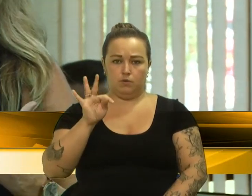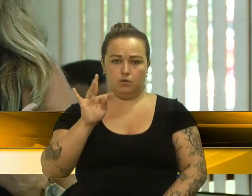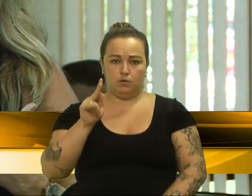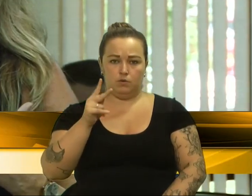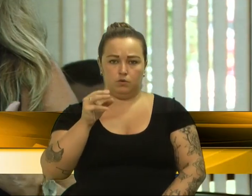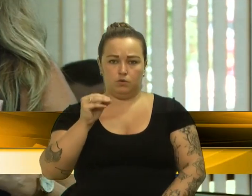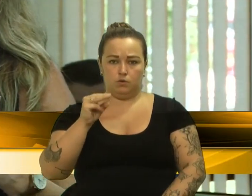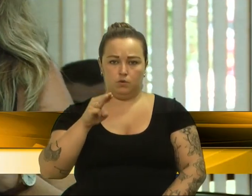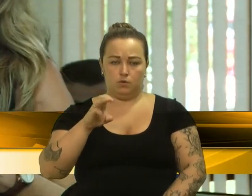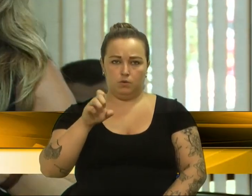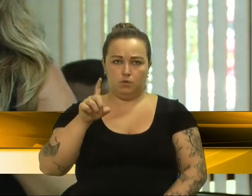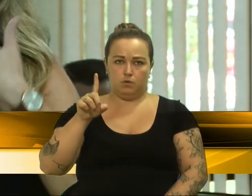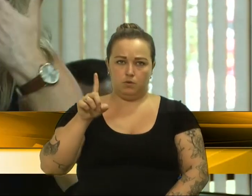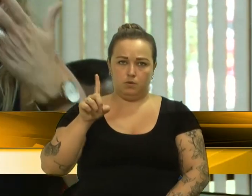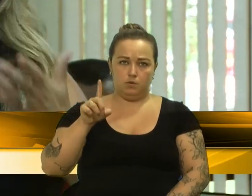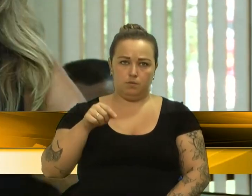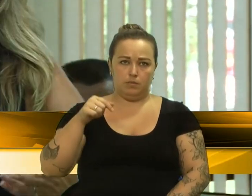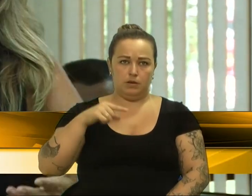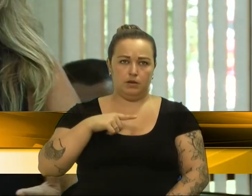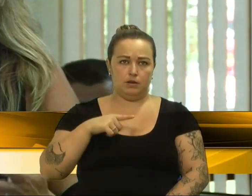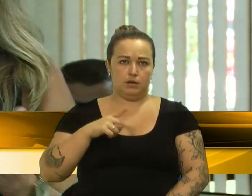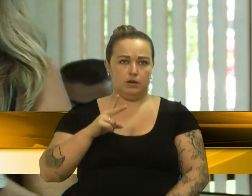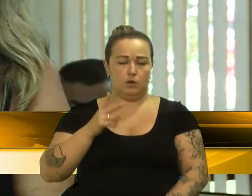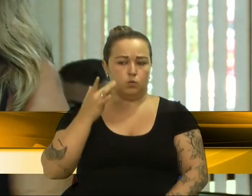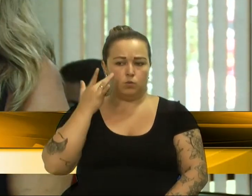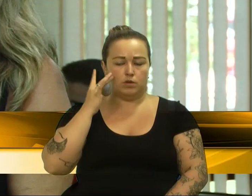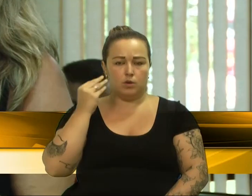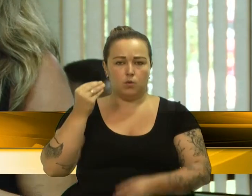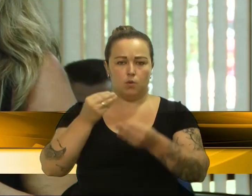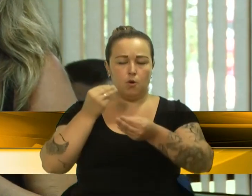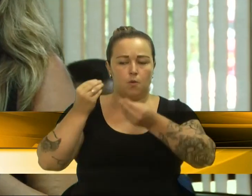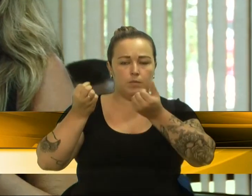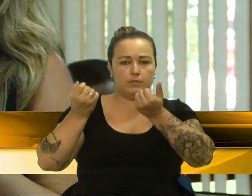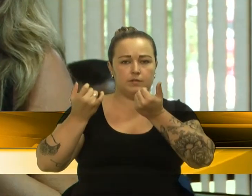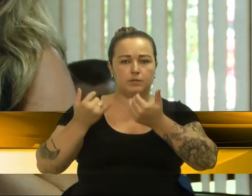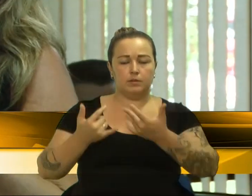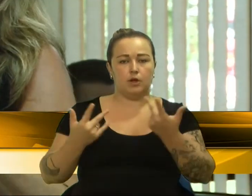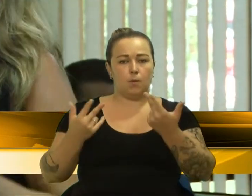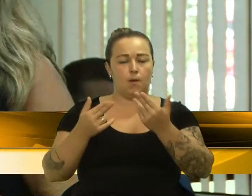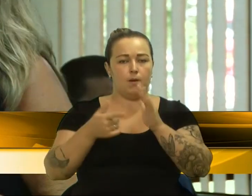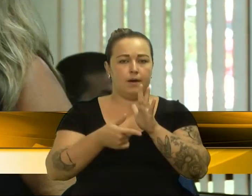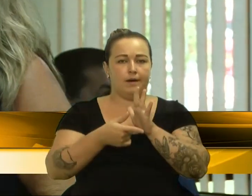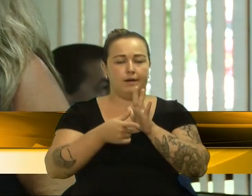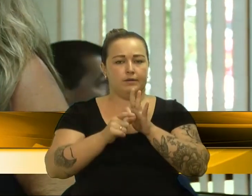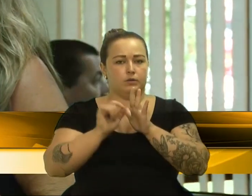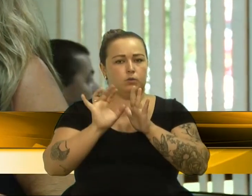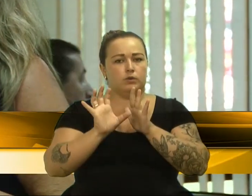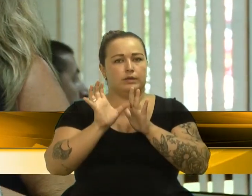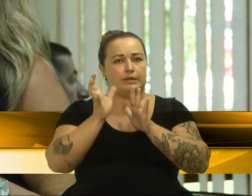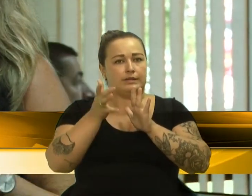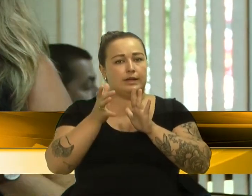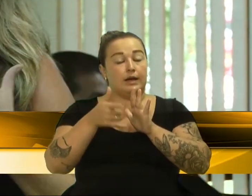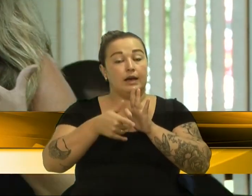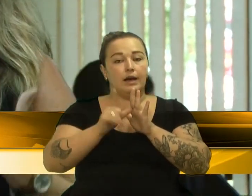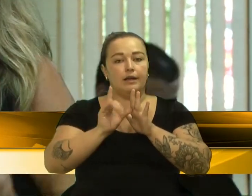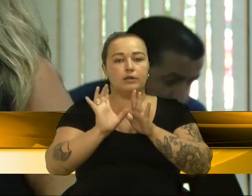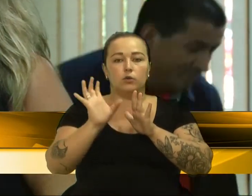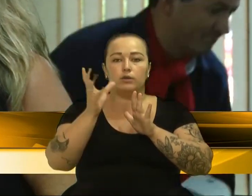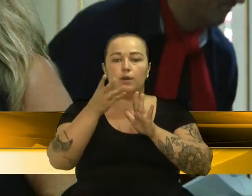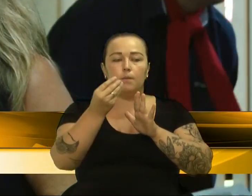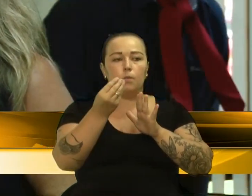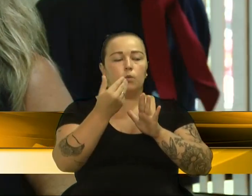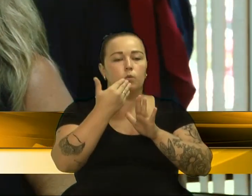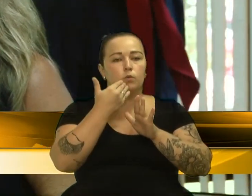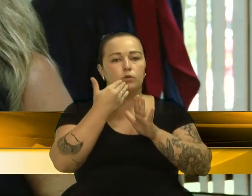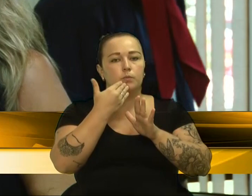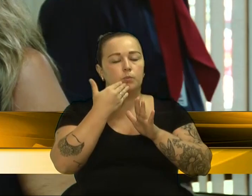outra, não sei como dizer, anteriormente ocorreram muitos pedidos de informação porque nós tínhamos